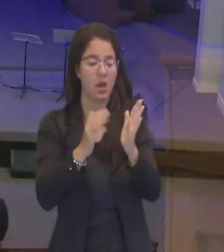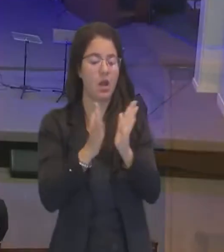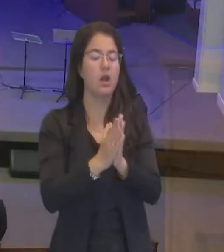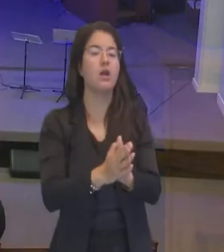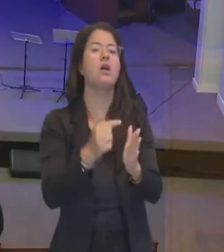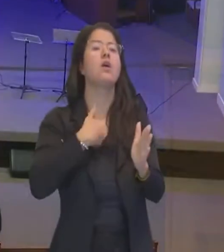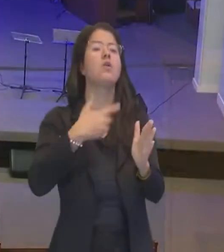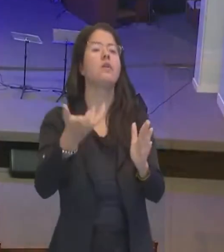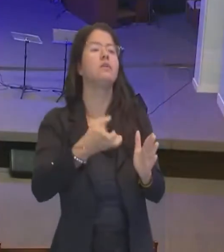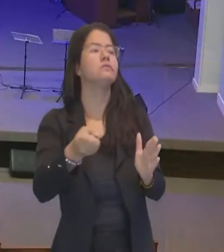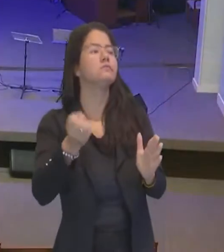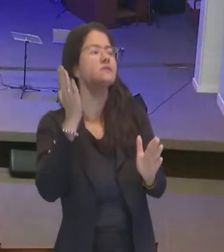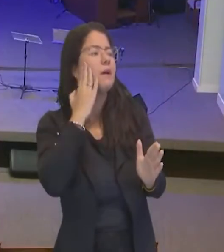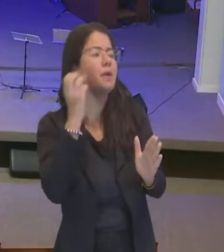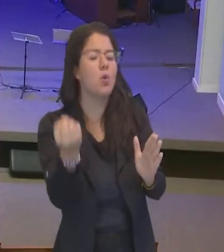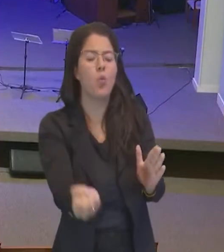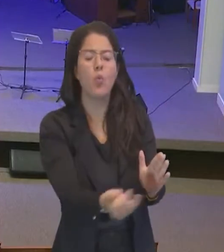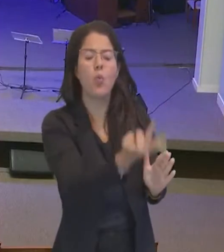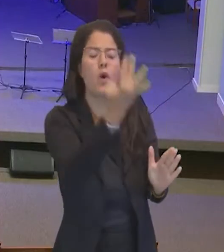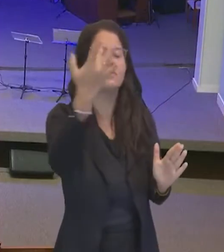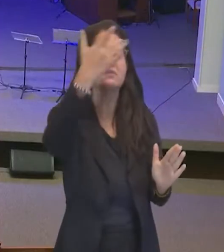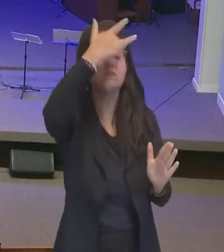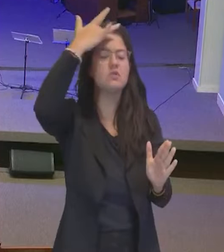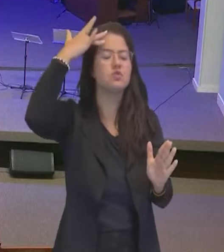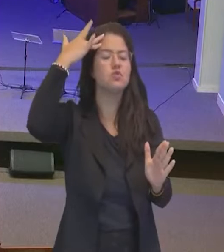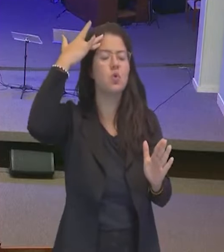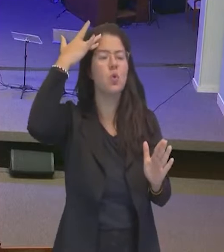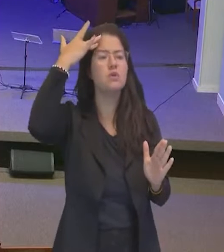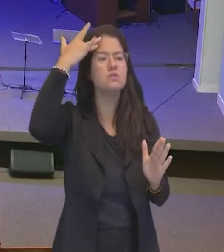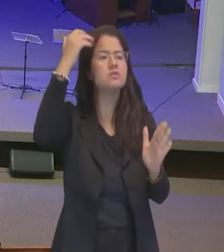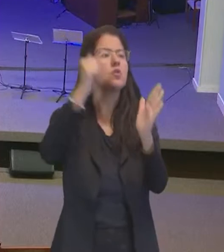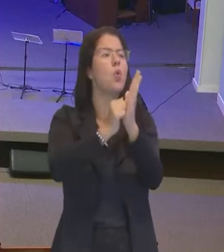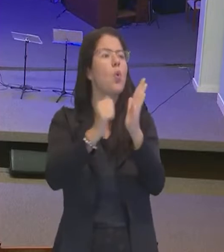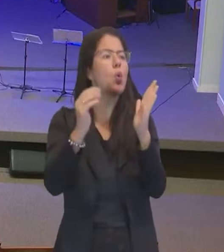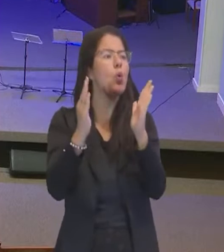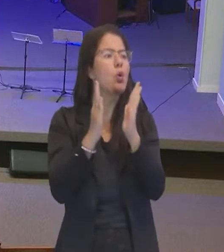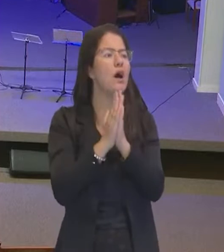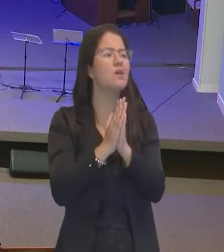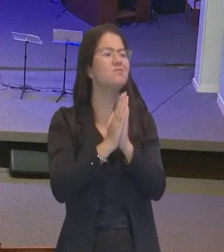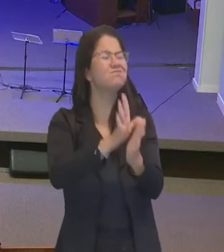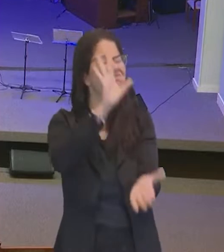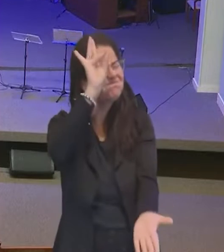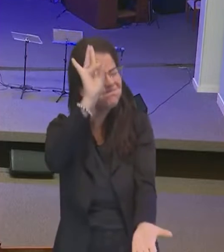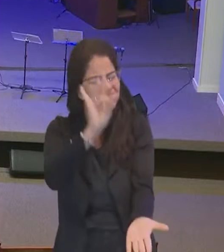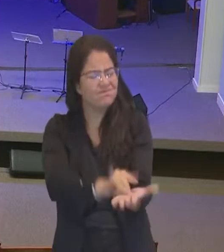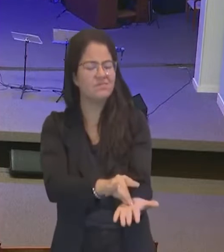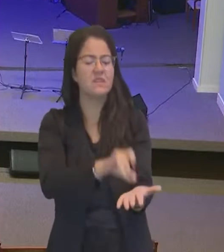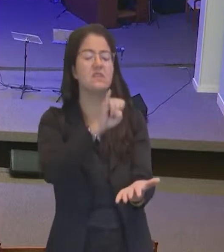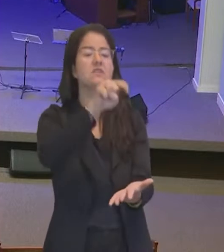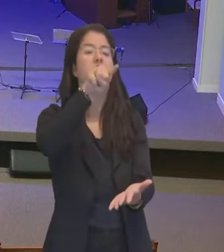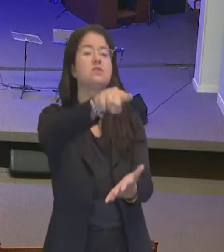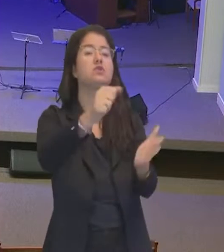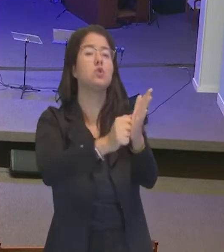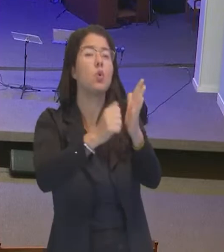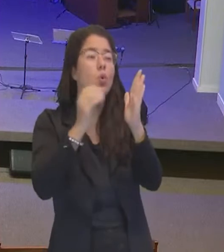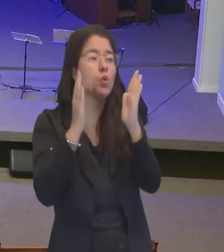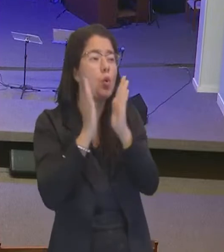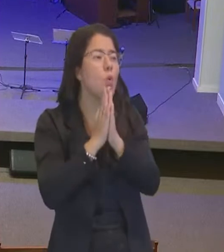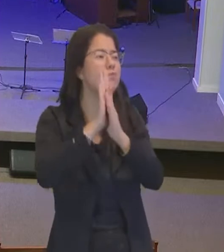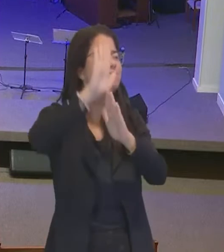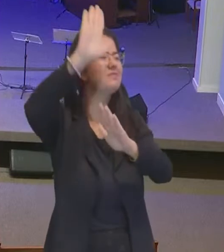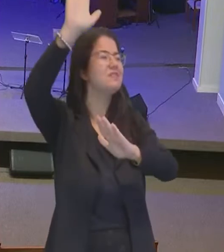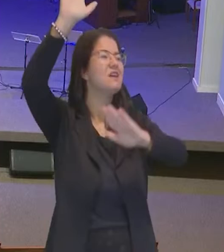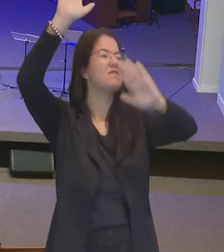de vocês aqui presentes fizeram esta oração comigo de todo o coração. Se você orou, levante a sua mão bem